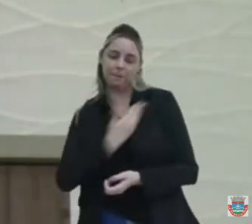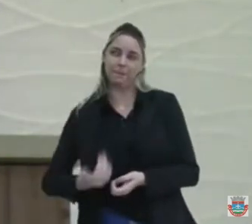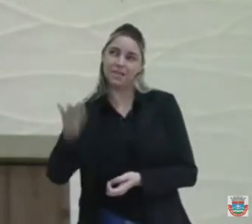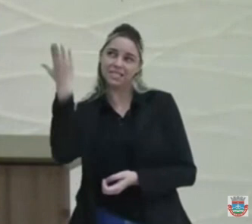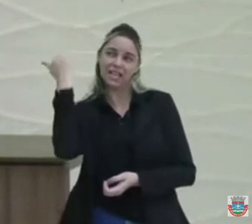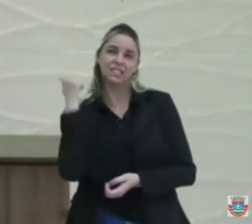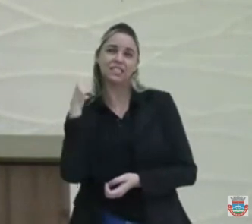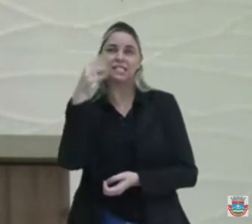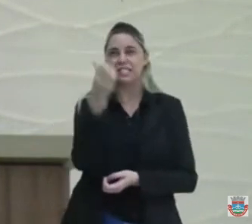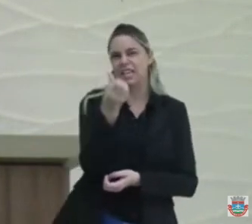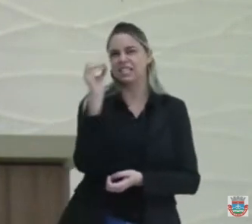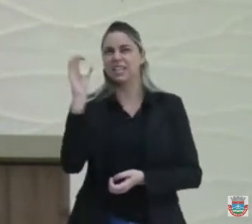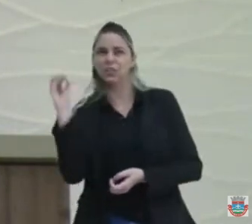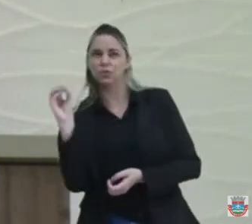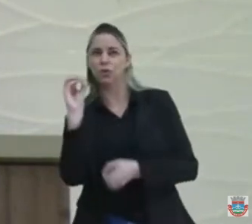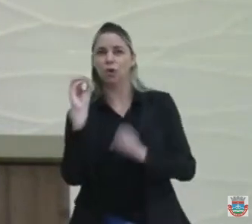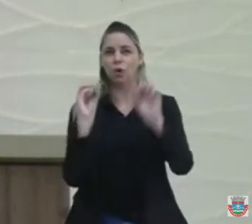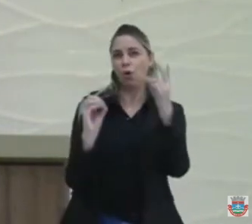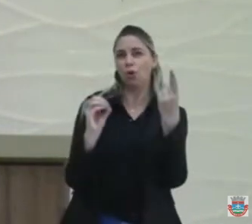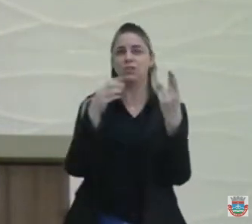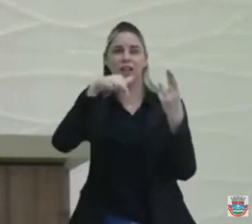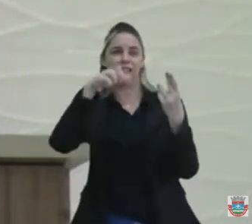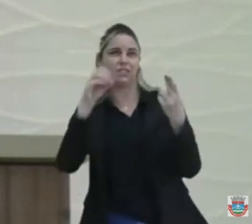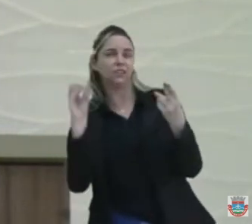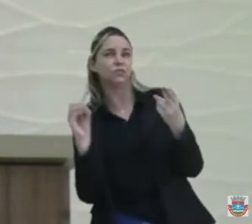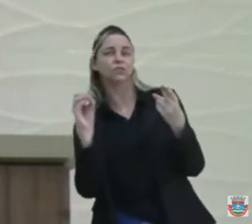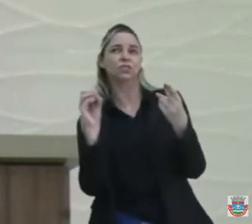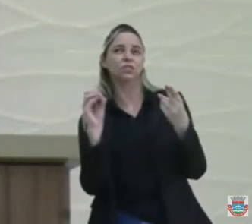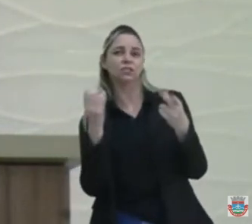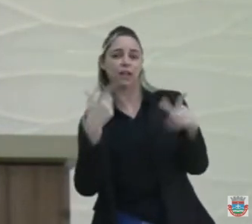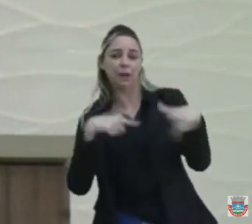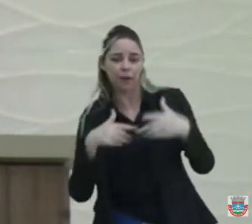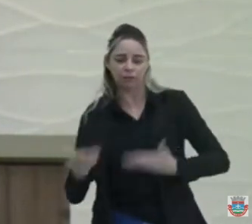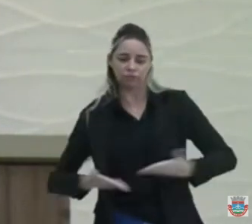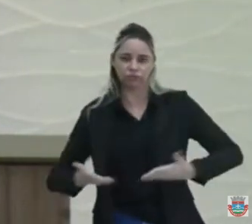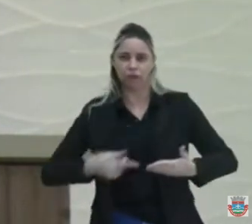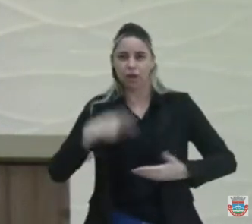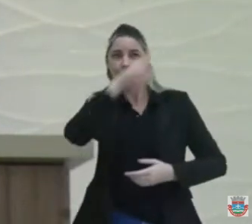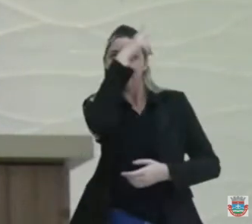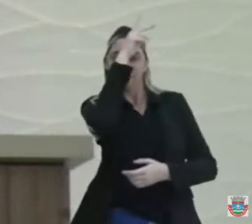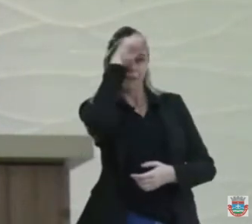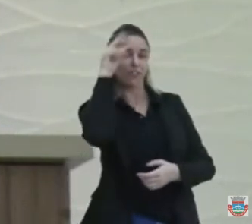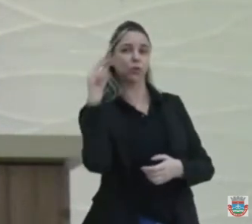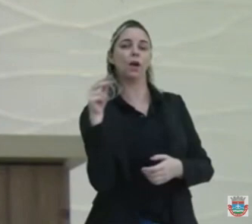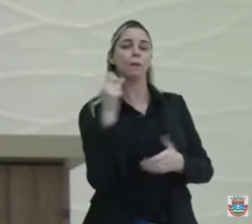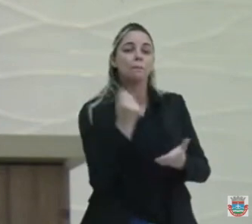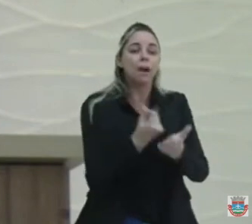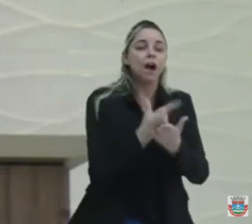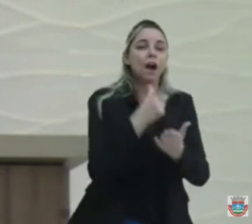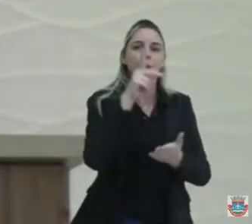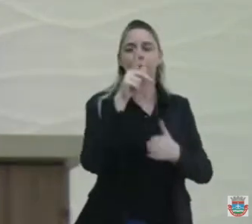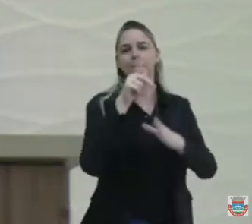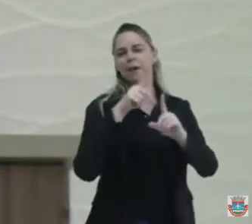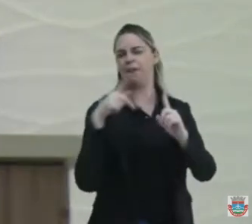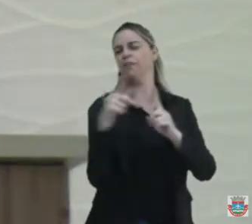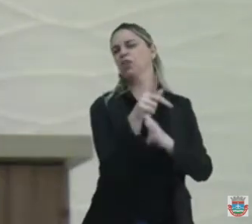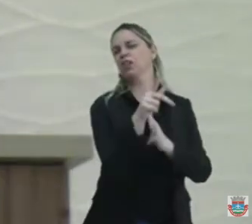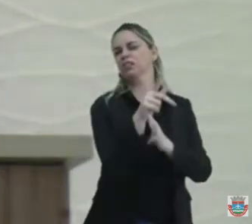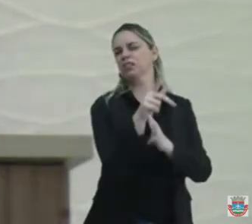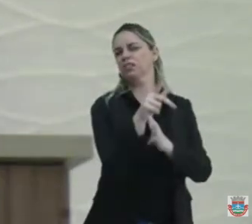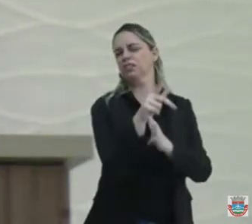ou 700 funcionários na prefeitura para pagar o Prevuna